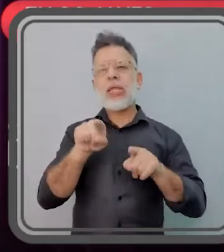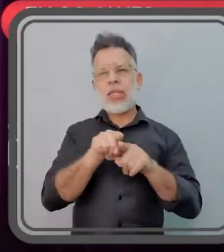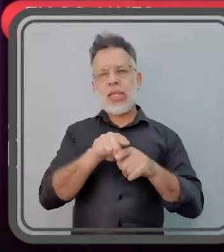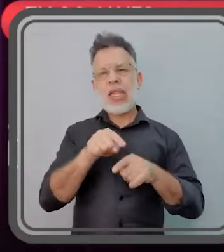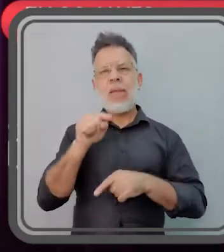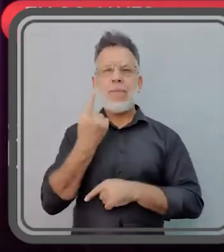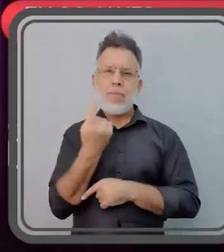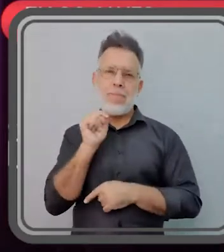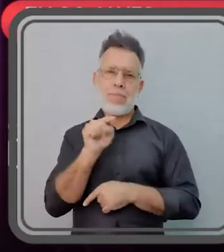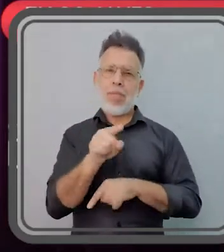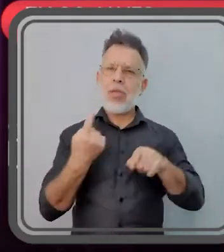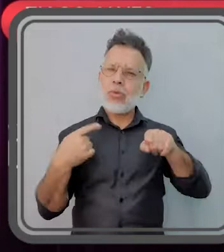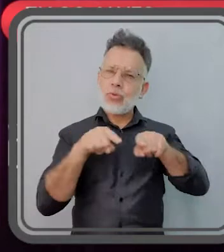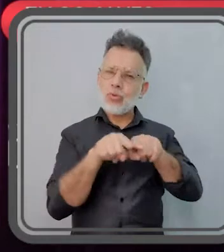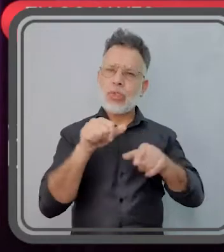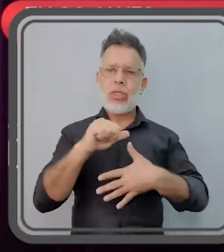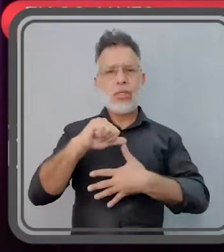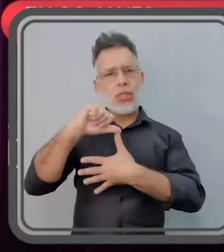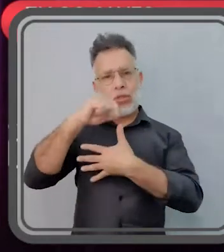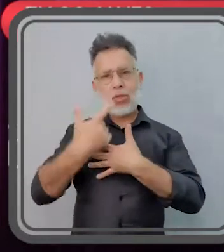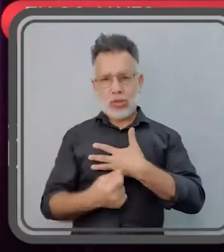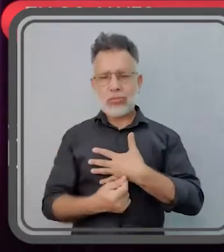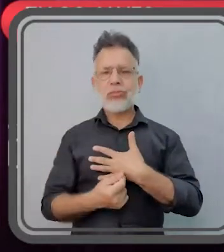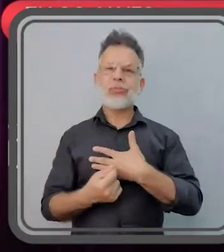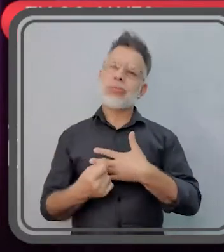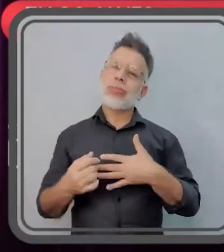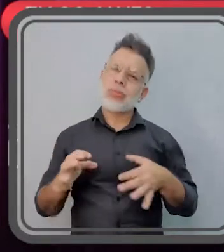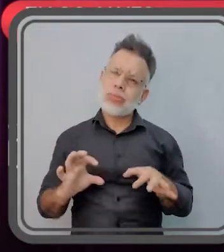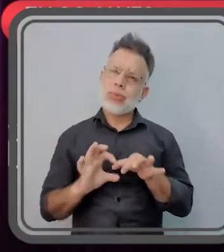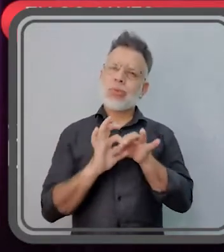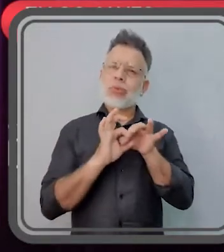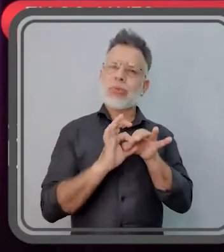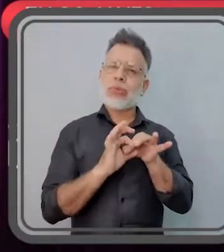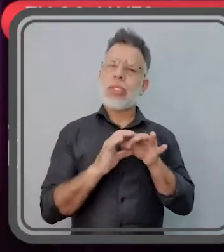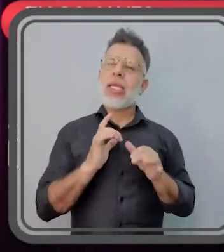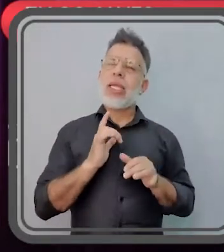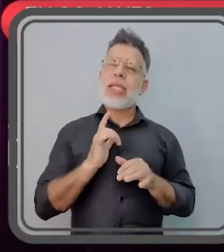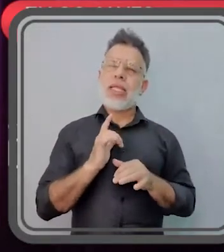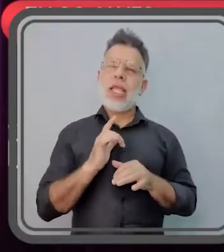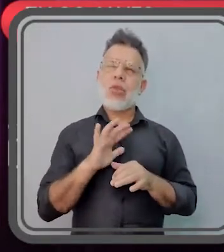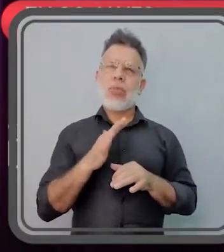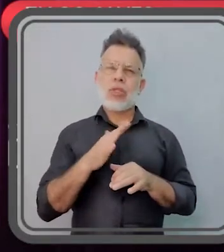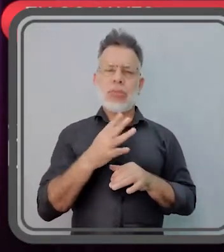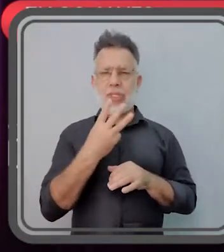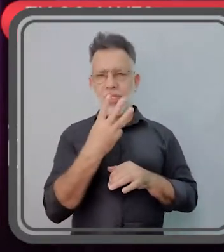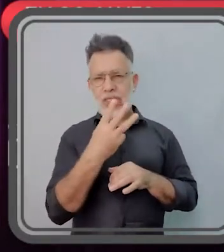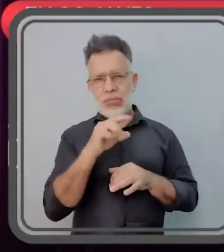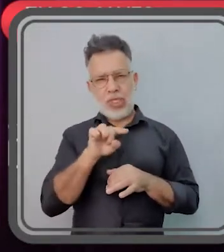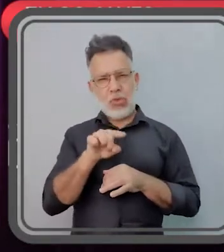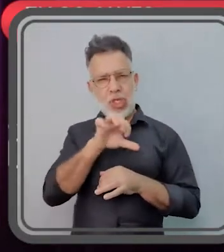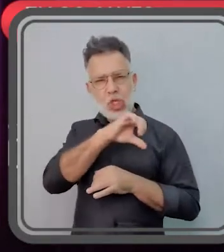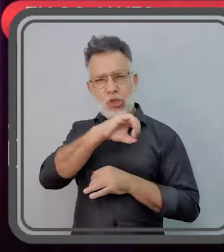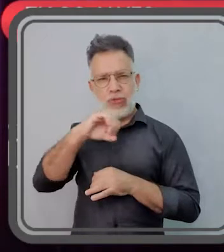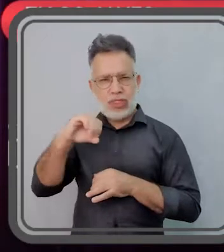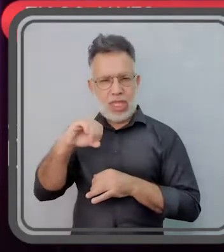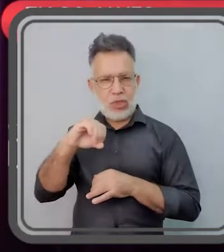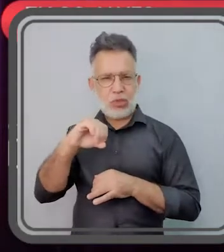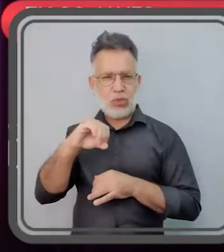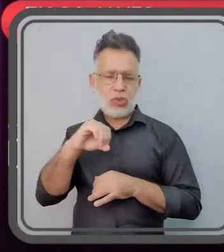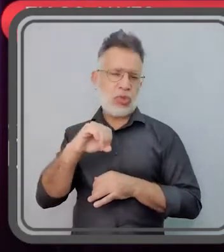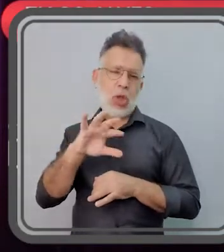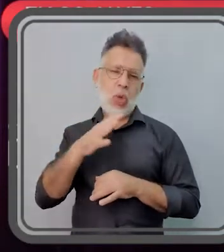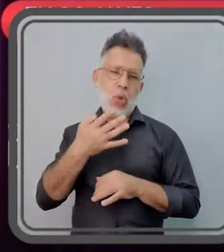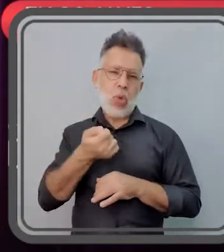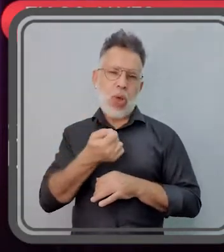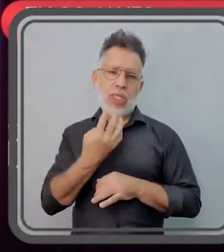mil associados, que a gente fala colaboradores, sendo 3 mil 900, 4 mil